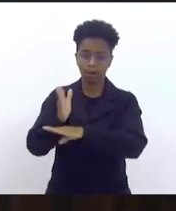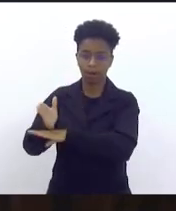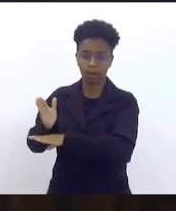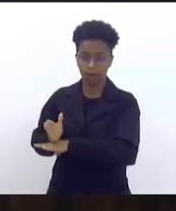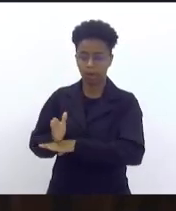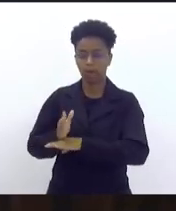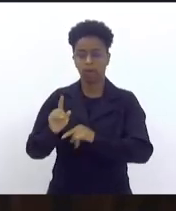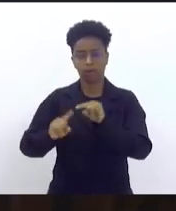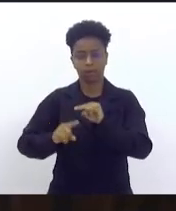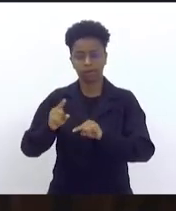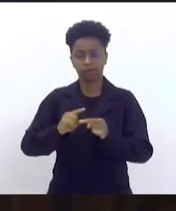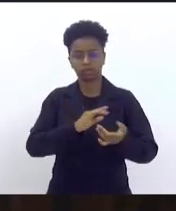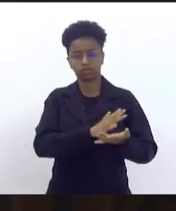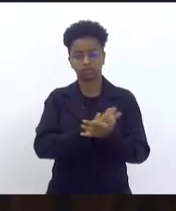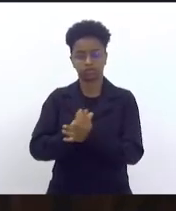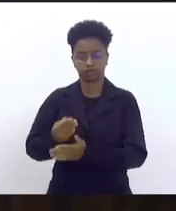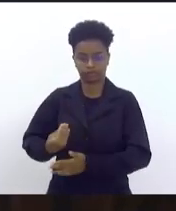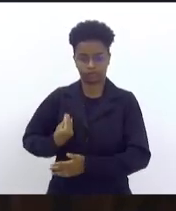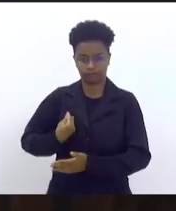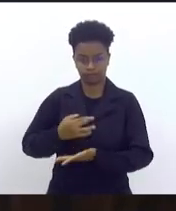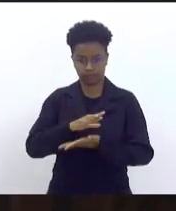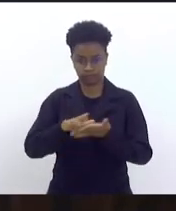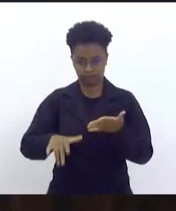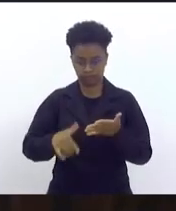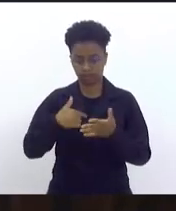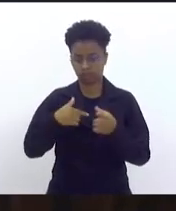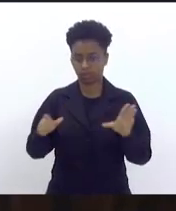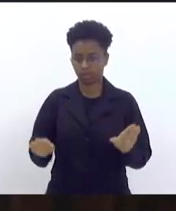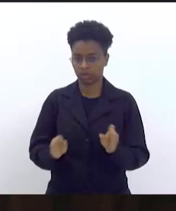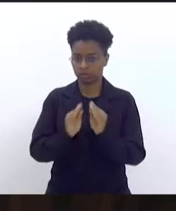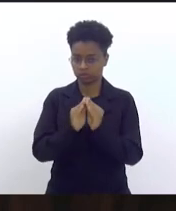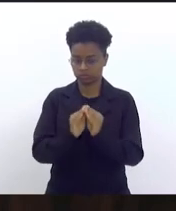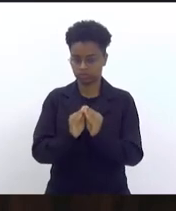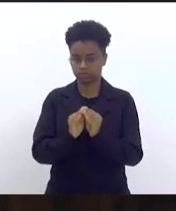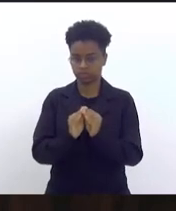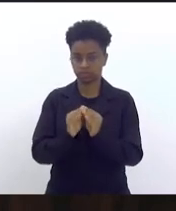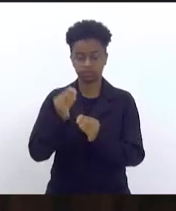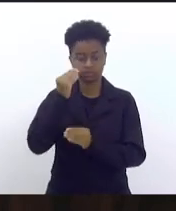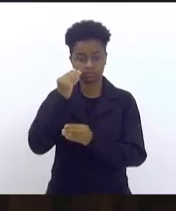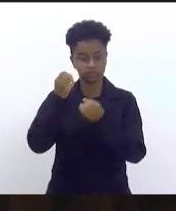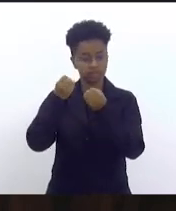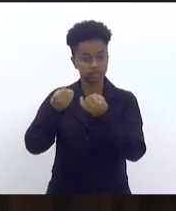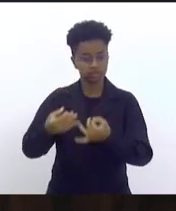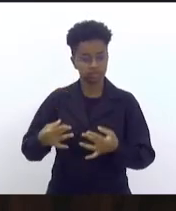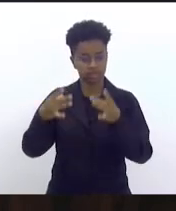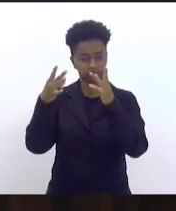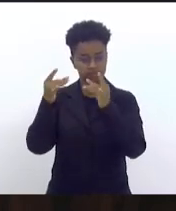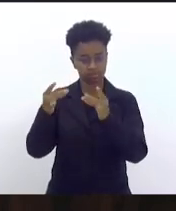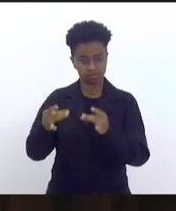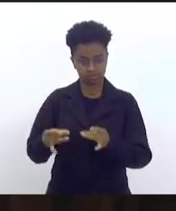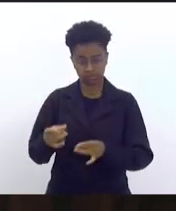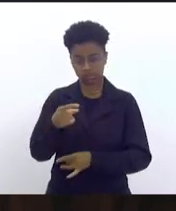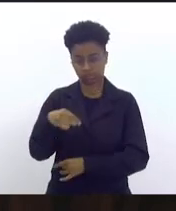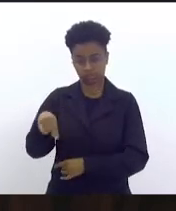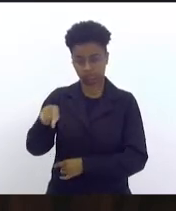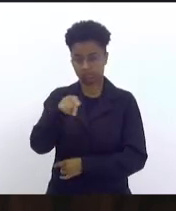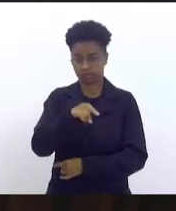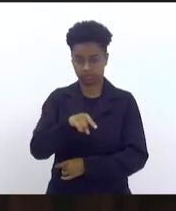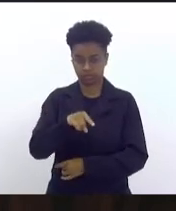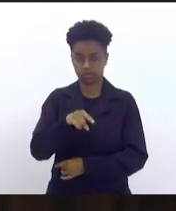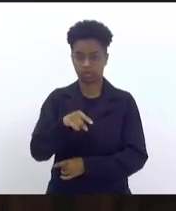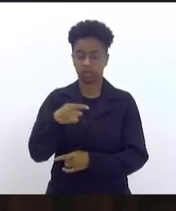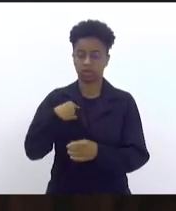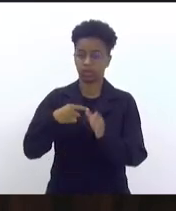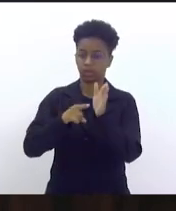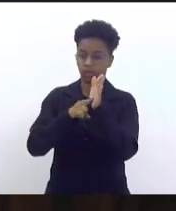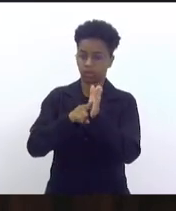que tem devastado vidas e eu fiz aqui um resumo para que eu não viesse deixar passar nada a percebido do que eu fiz o